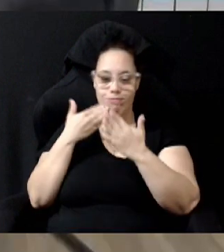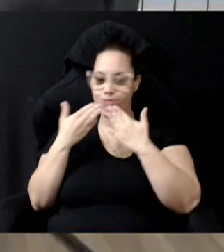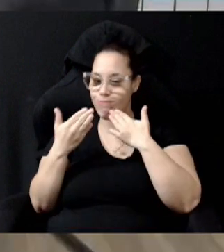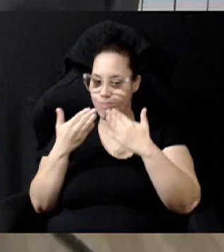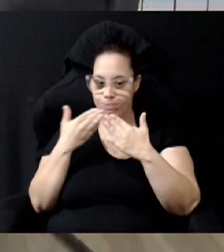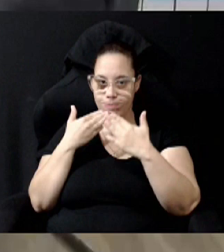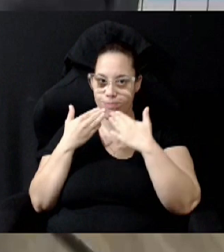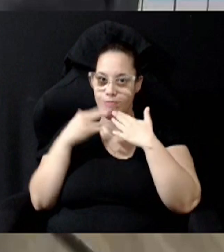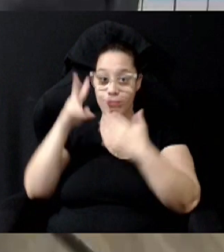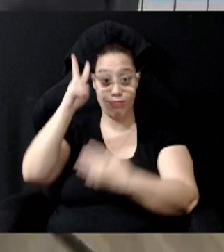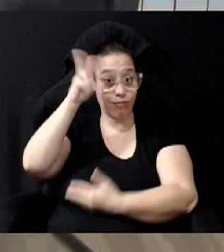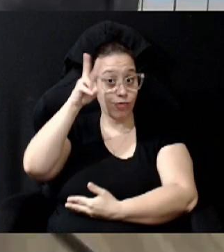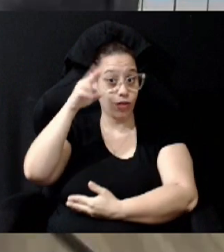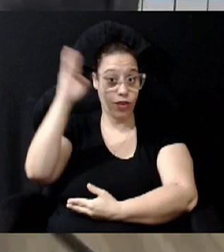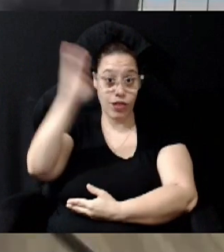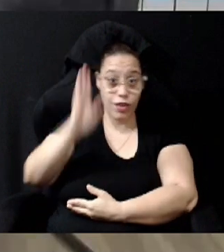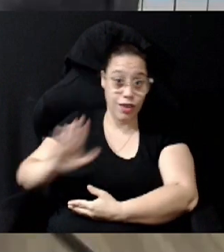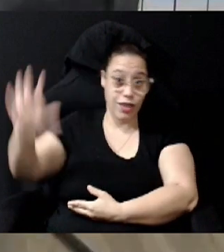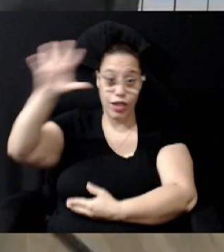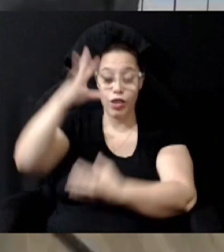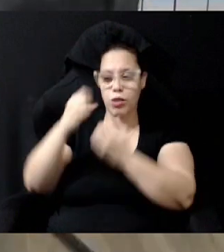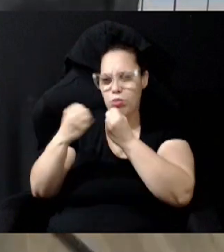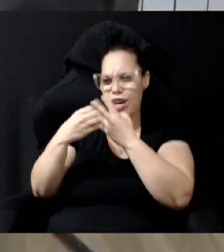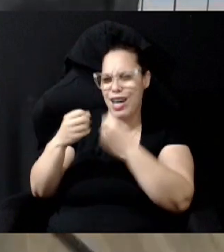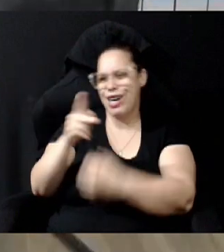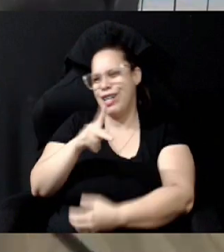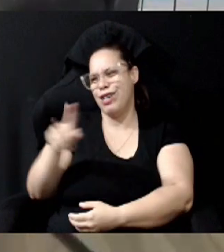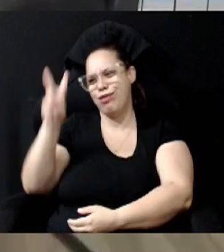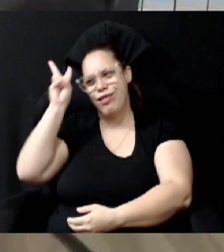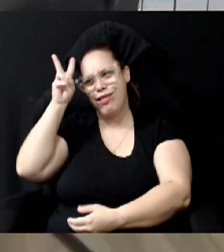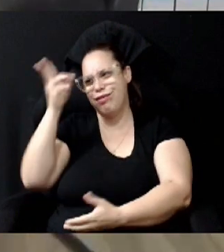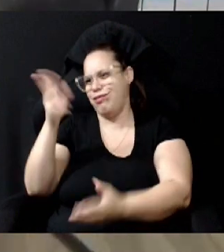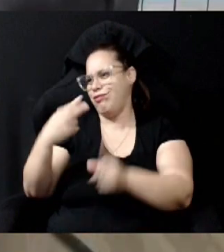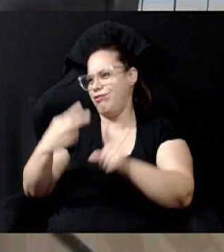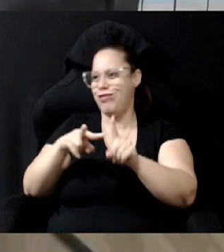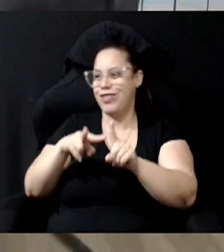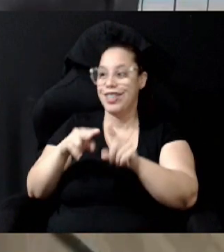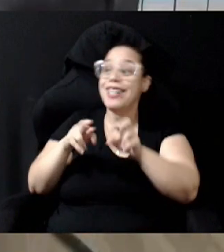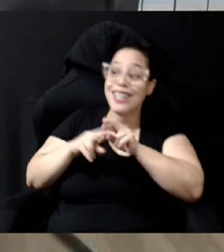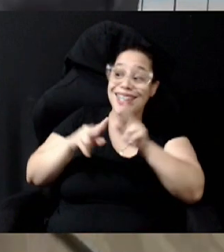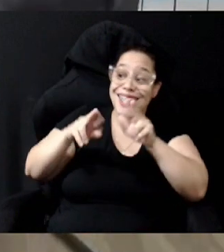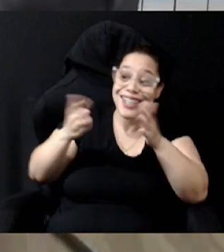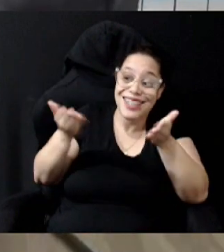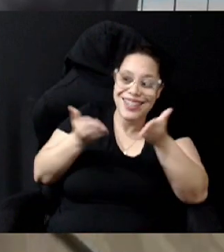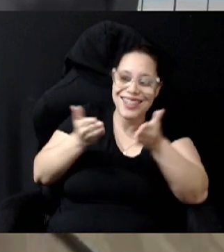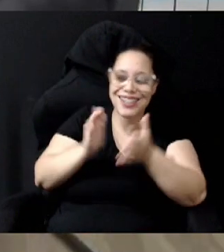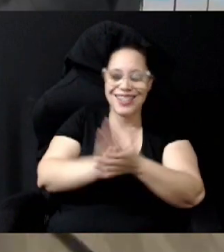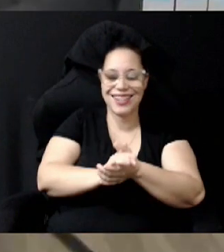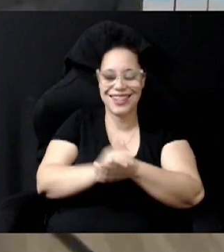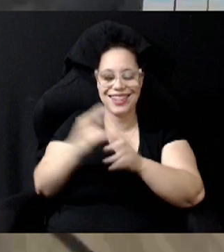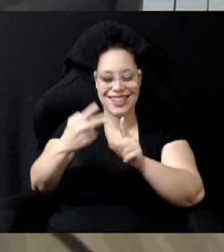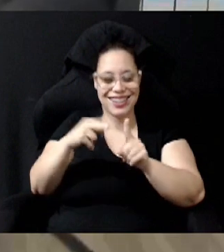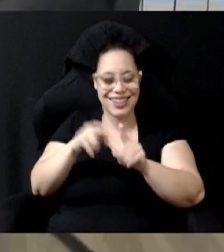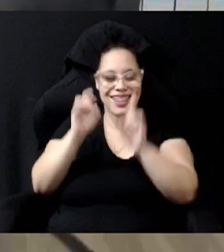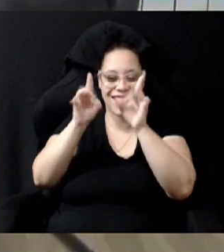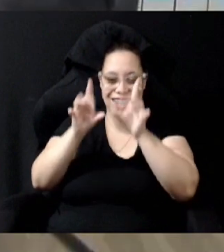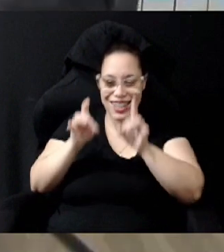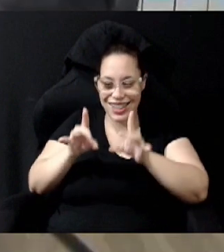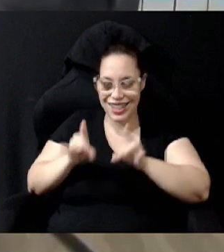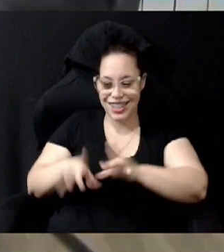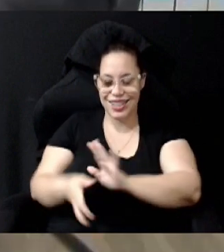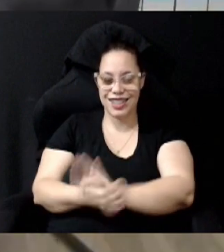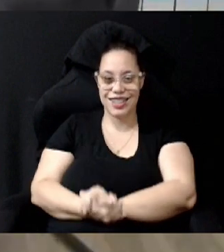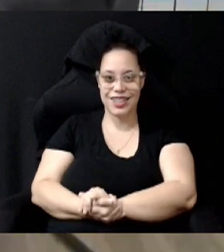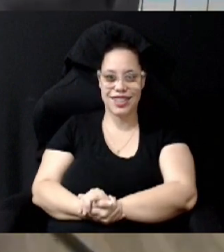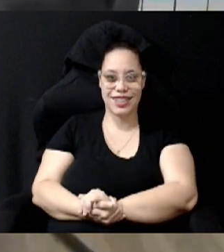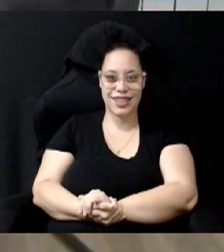histórias do Brasil. O senhor deu uma aula de história aqui, o nosso ponto de vista ficou um pouco diferente hoje, mas é um ponto de vista especial, um ponto de vista onde a gente traz,